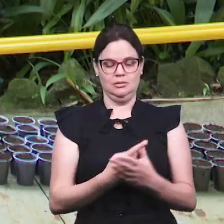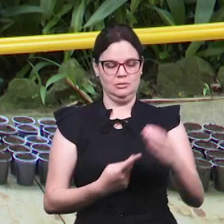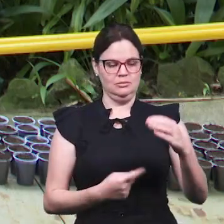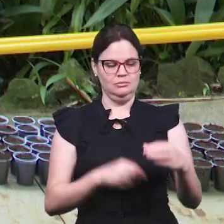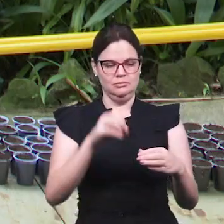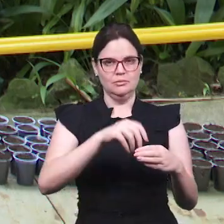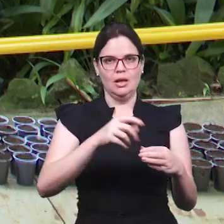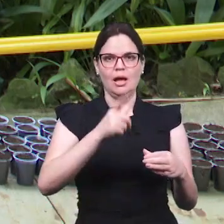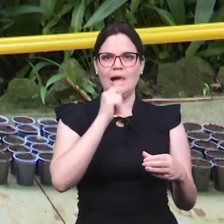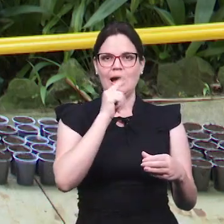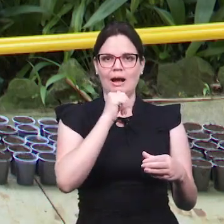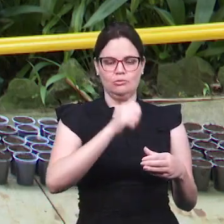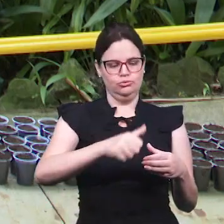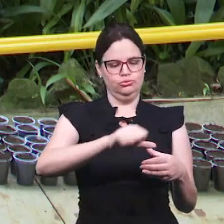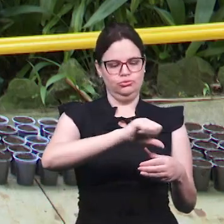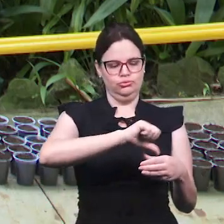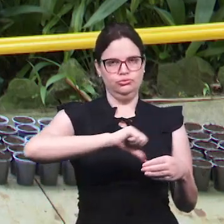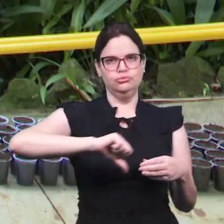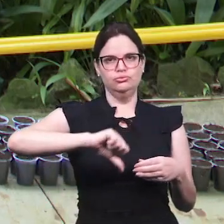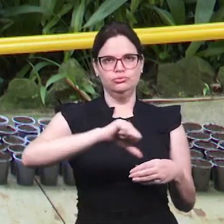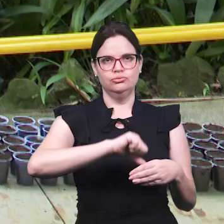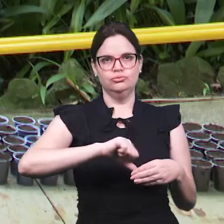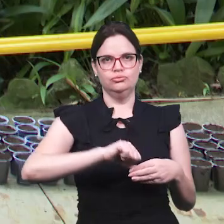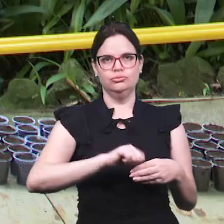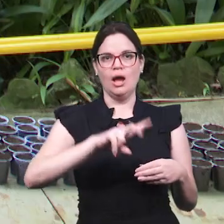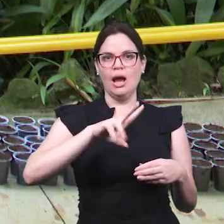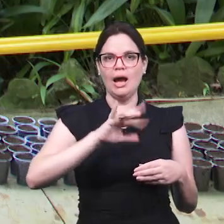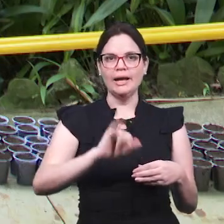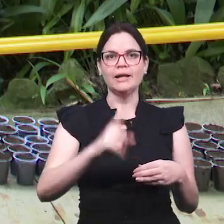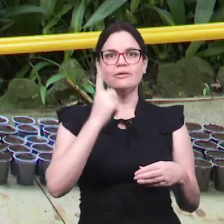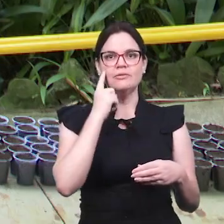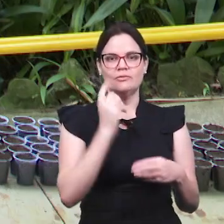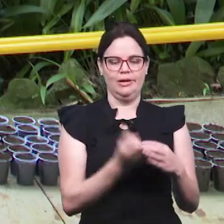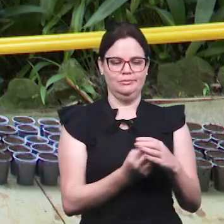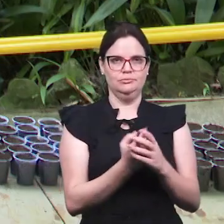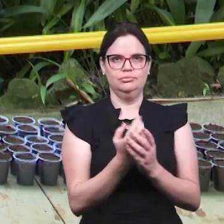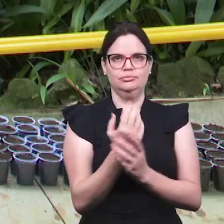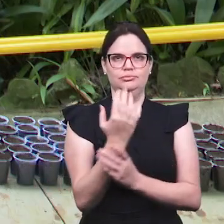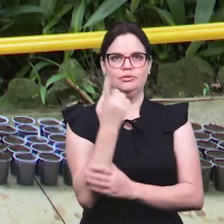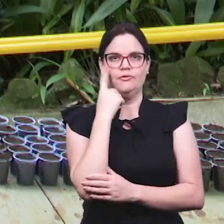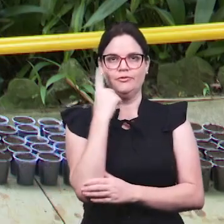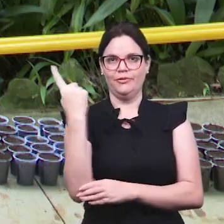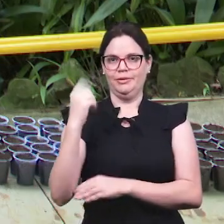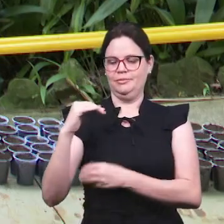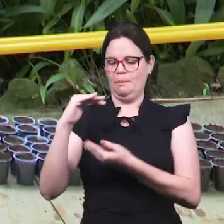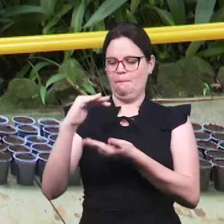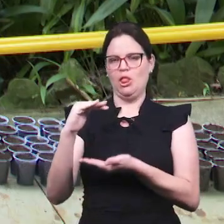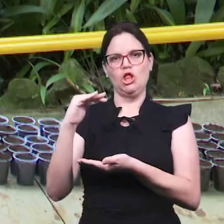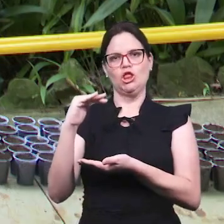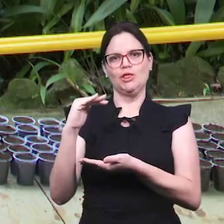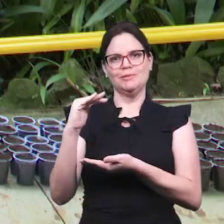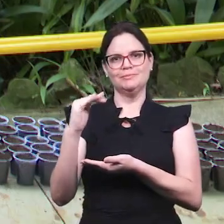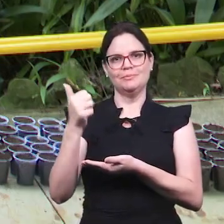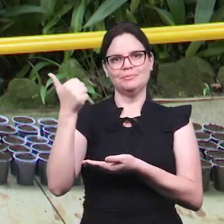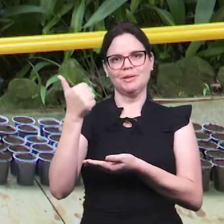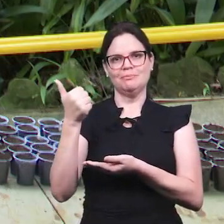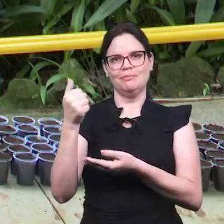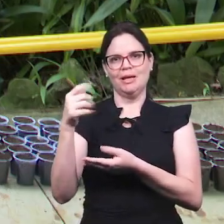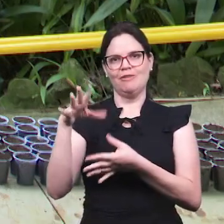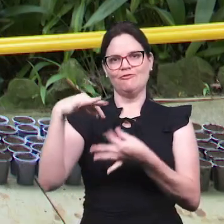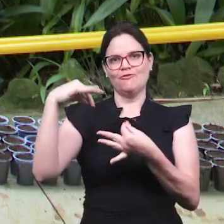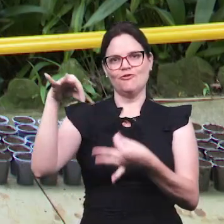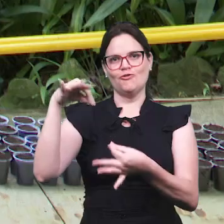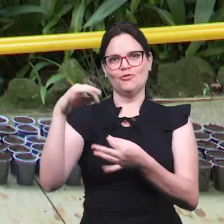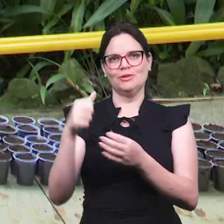semente e assim ela vai se desenvolvendo. Como assim a gente tem aqui, por exemplo, o primeiro estágio, né, quando ela lança o primeiro par de folha,